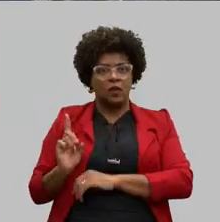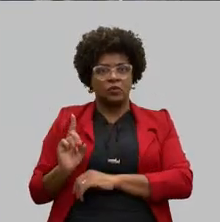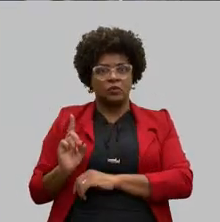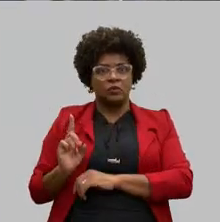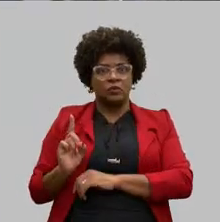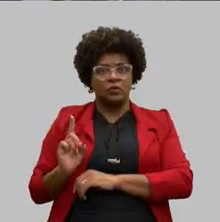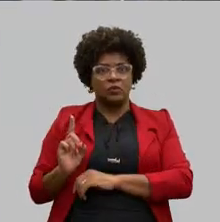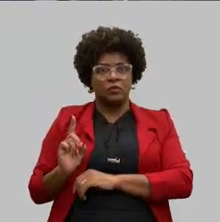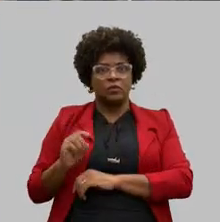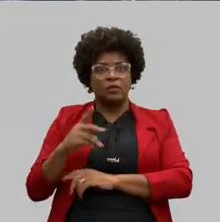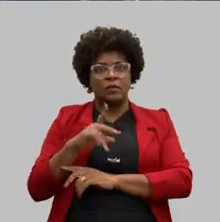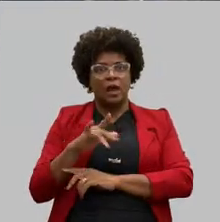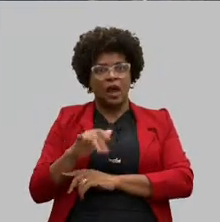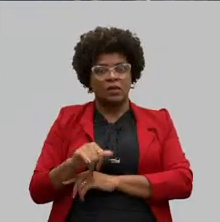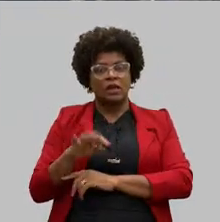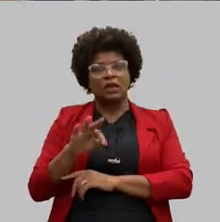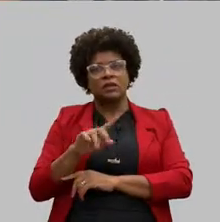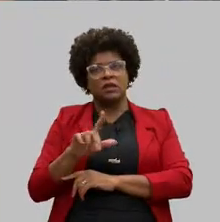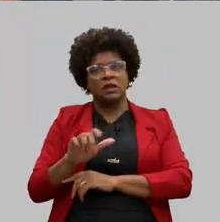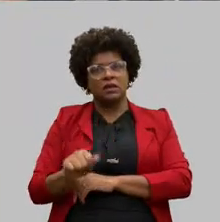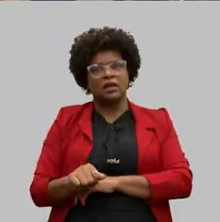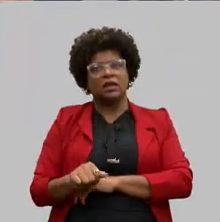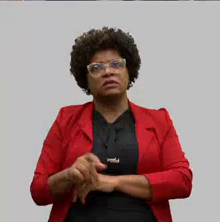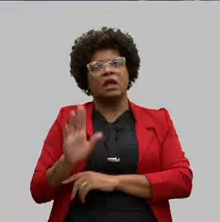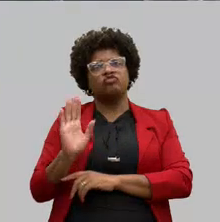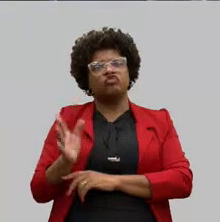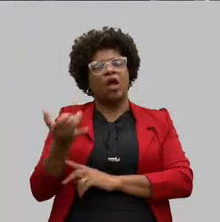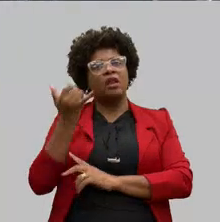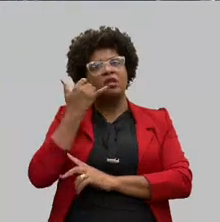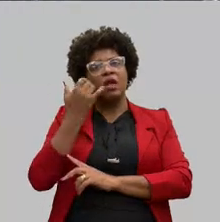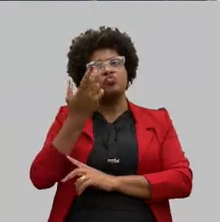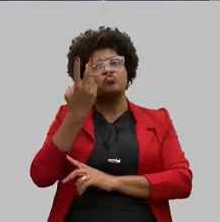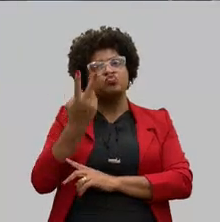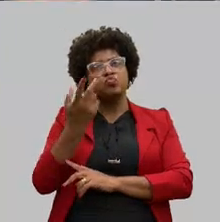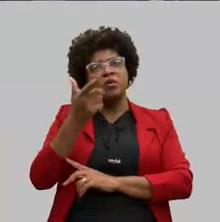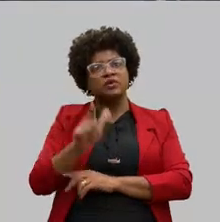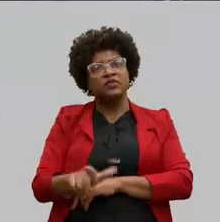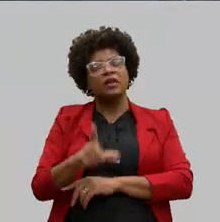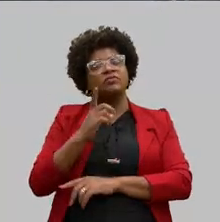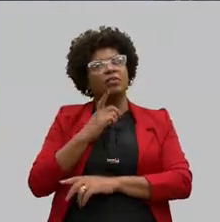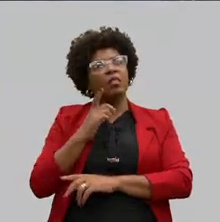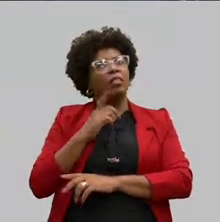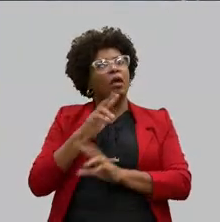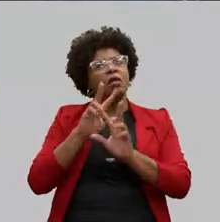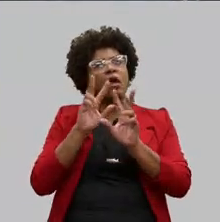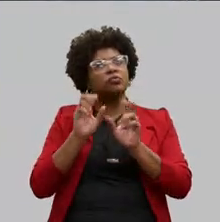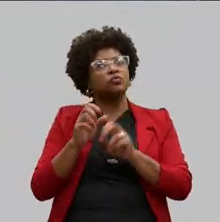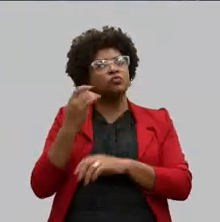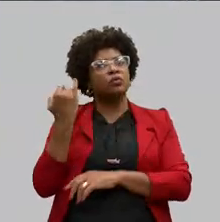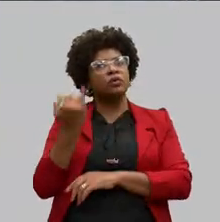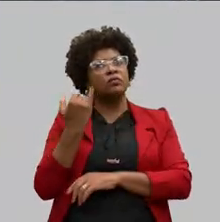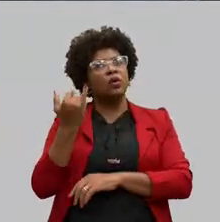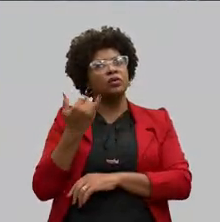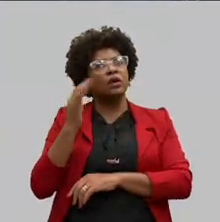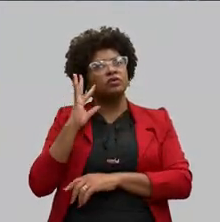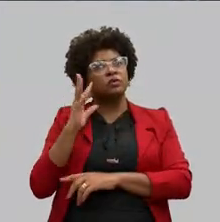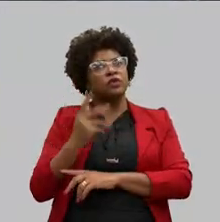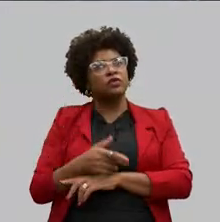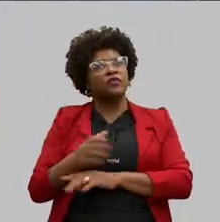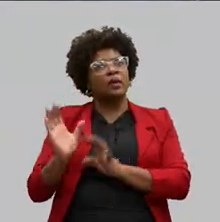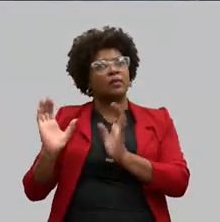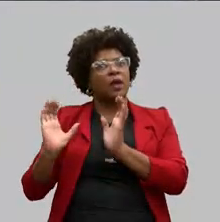falar com o prefeito Fuad que eu já liguei para ele duas vezes nós temos assuntos importantes para resolver para a pai de Belo